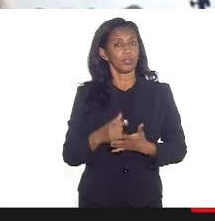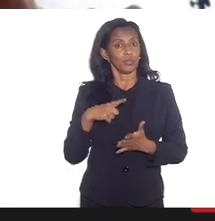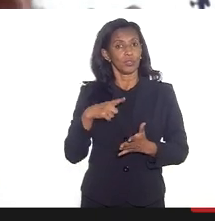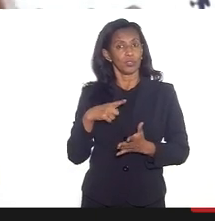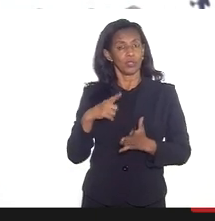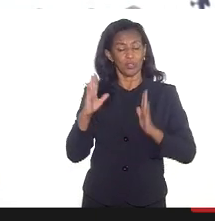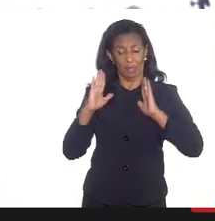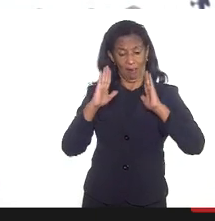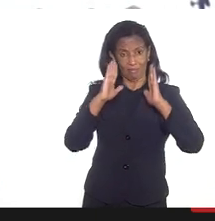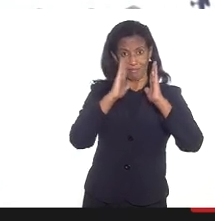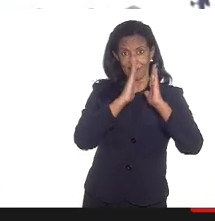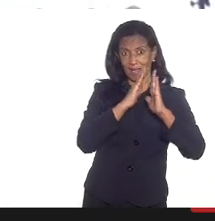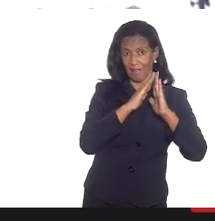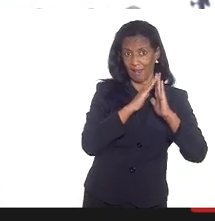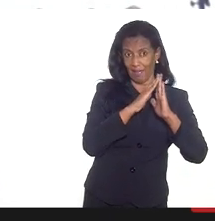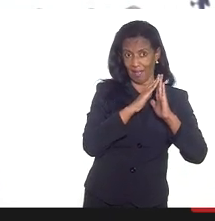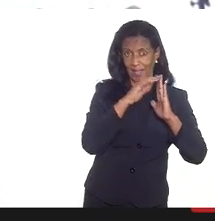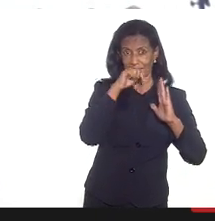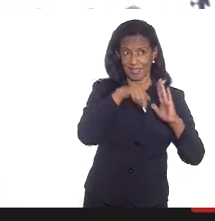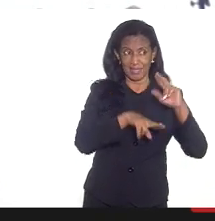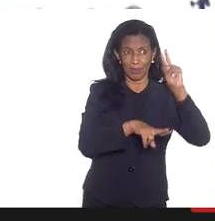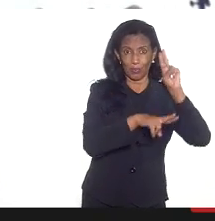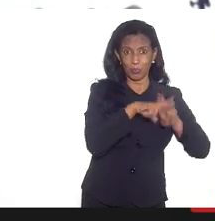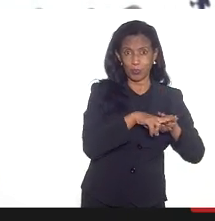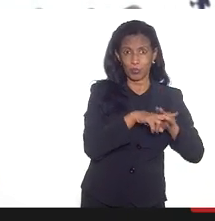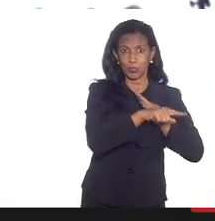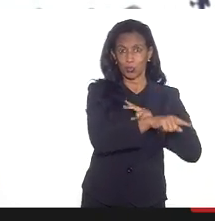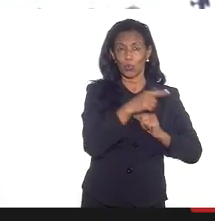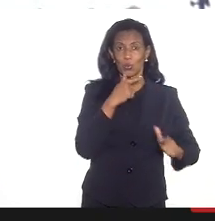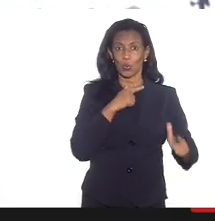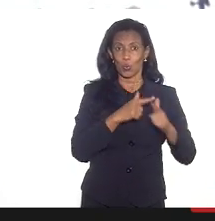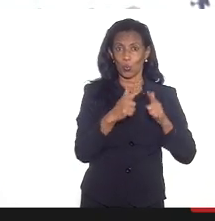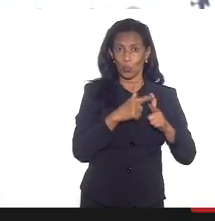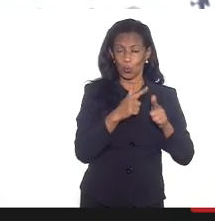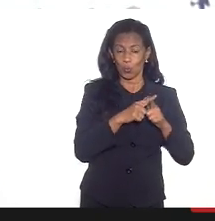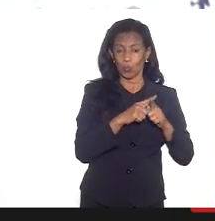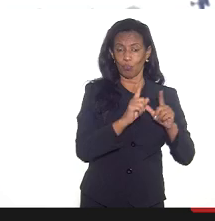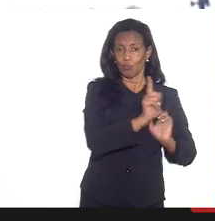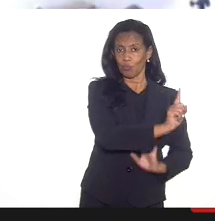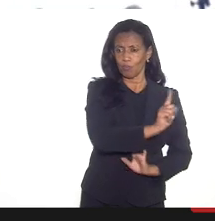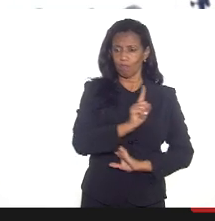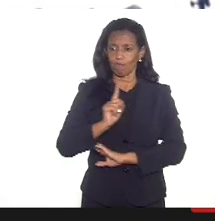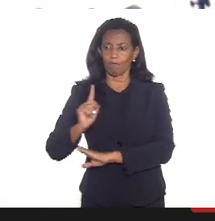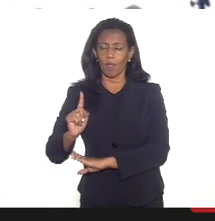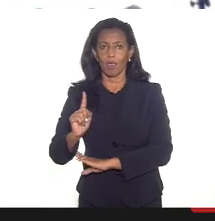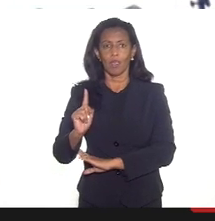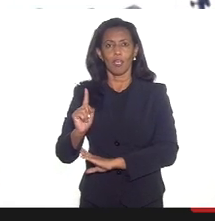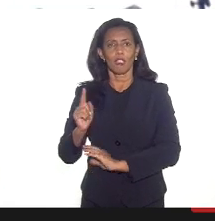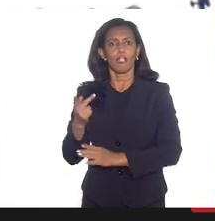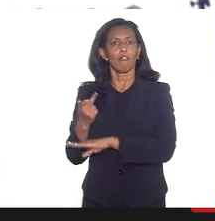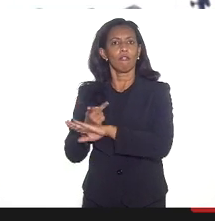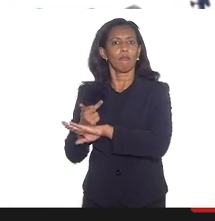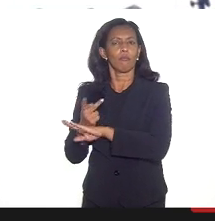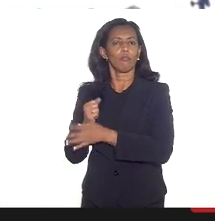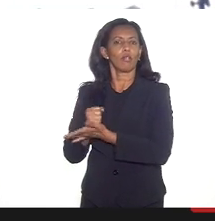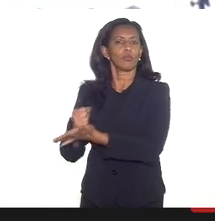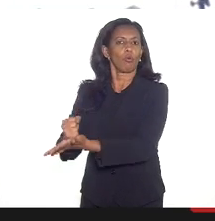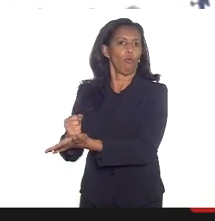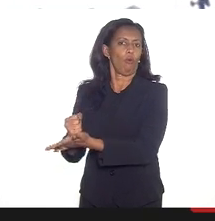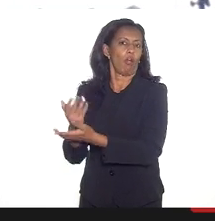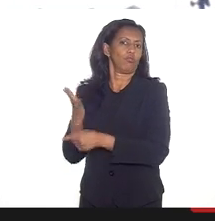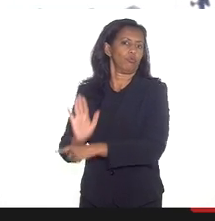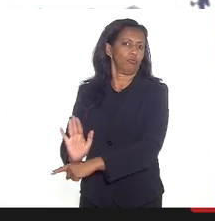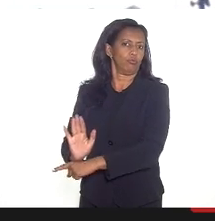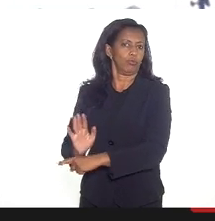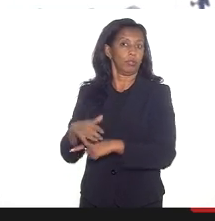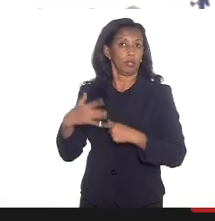sair dessa casa, de sair desse cativeiro, de sair do seu local e buscar o socorro. Então, eu entendo